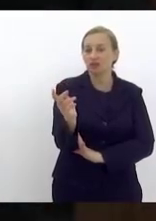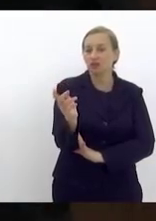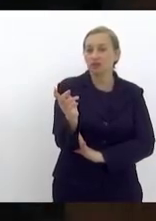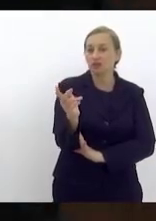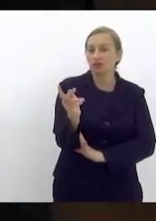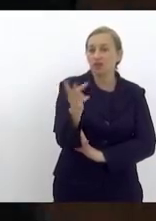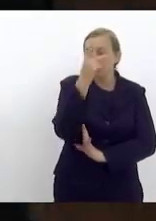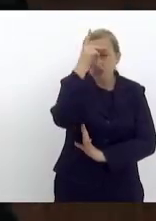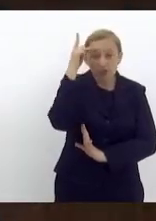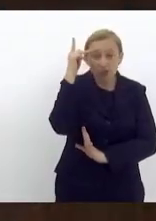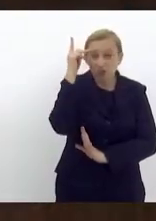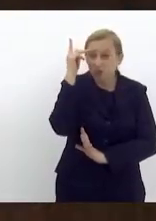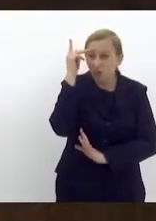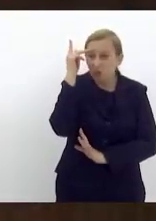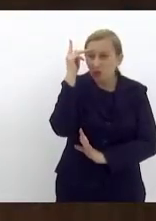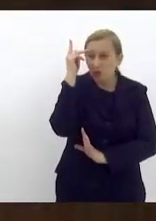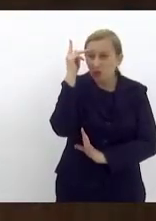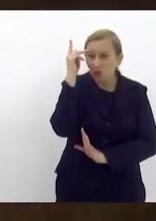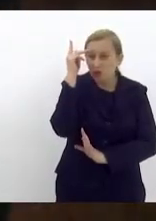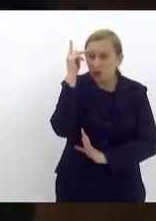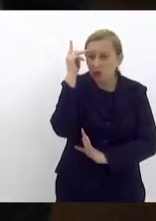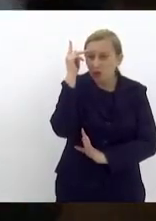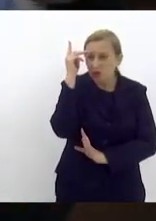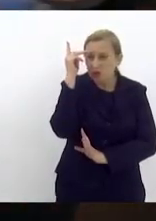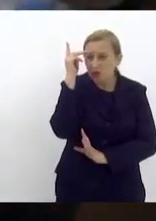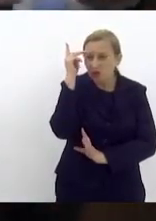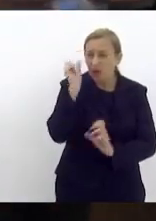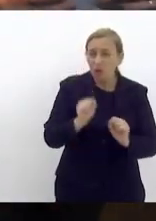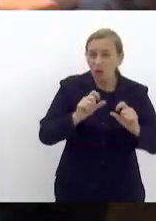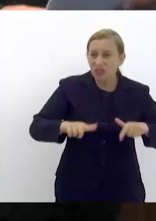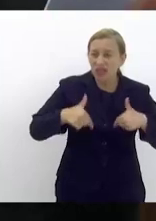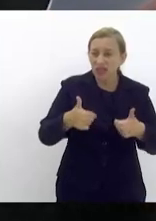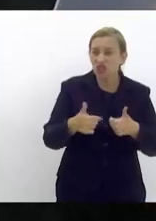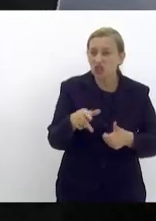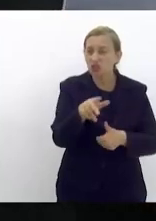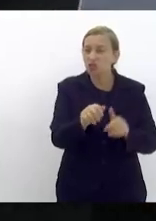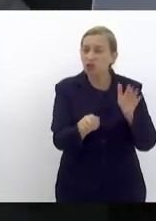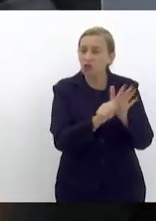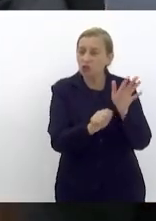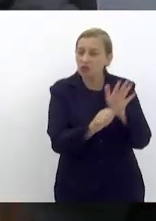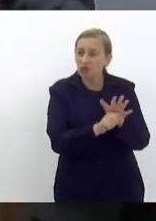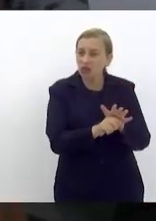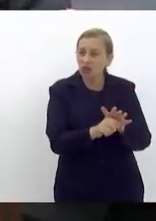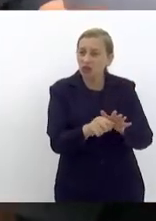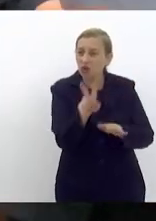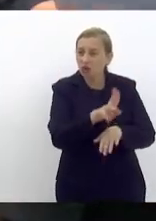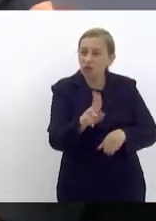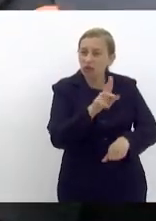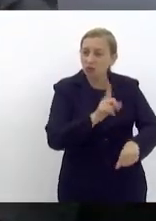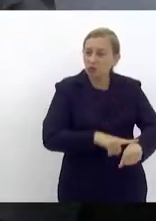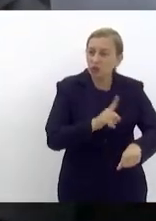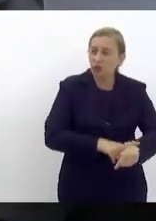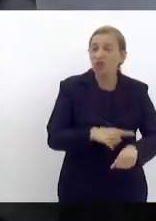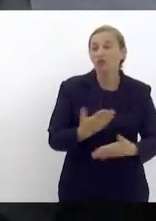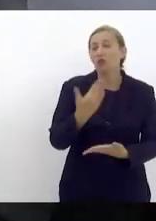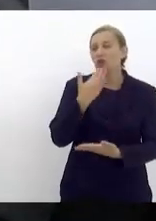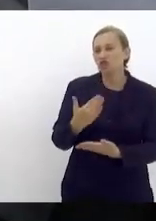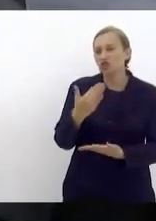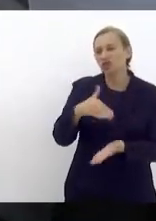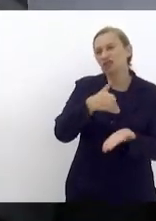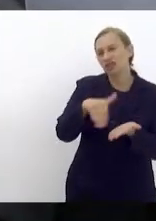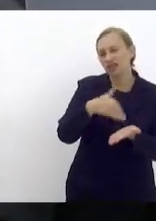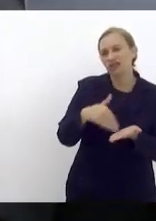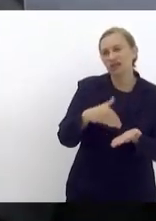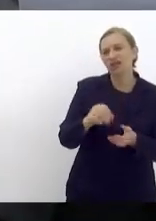pessoas entorpecidas que podem cometer perante a sociedade. Então fica aqui um apelo ao secretário-chefe